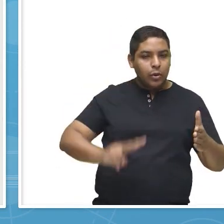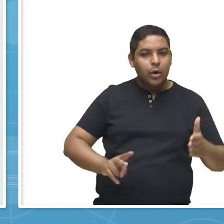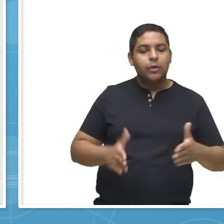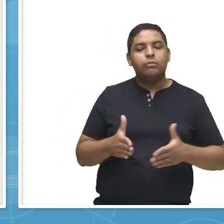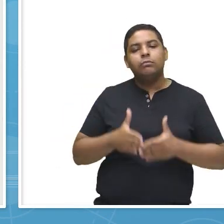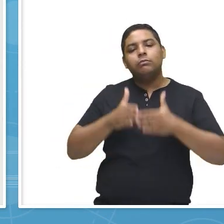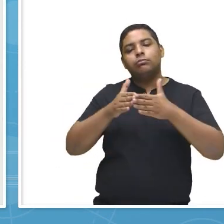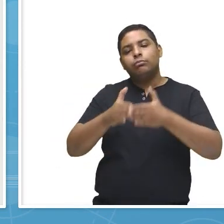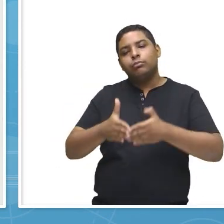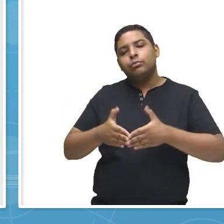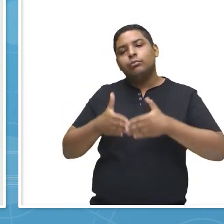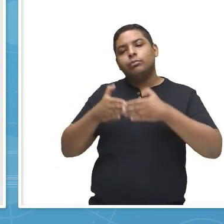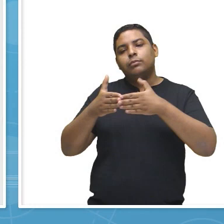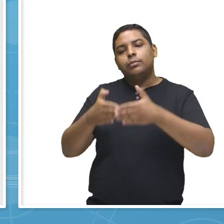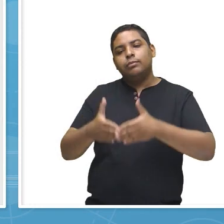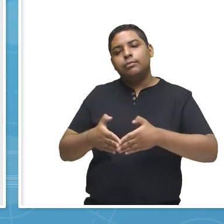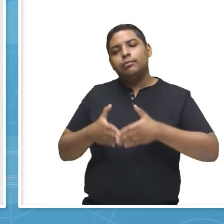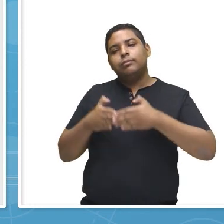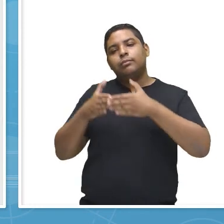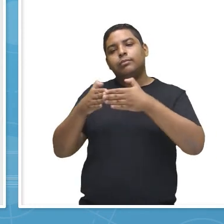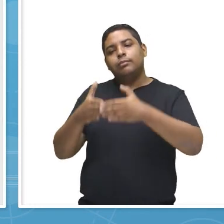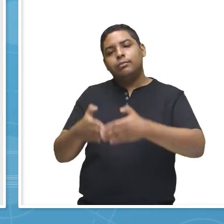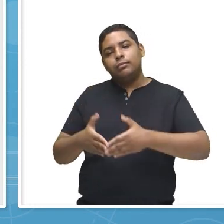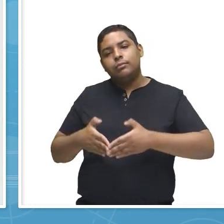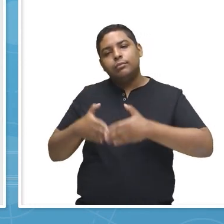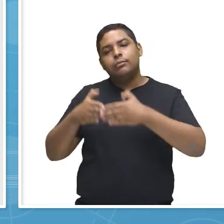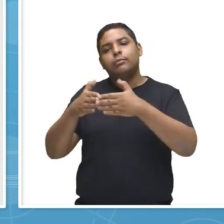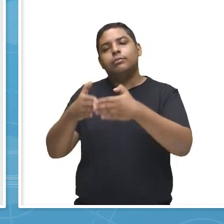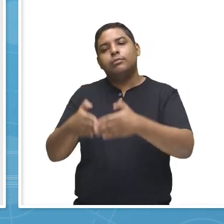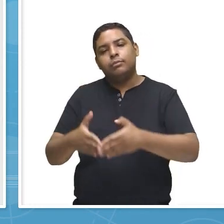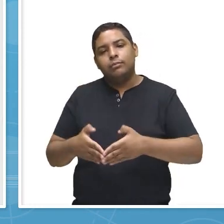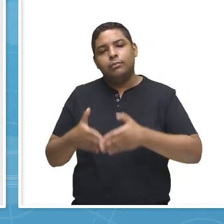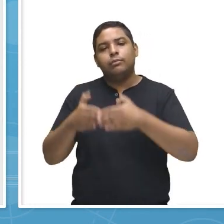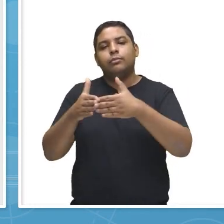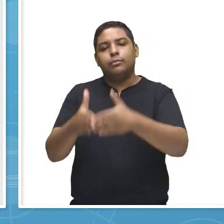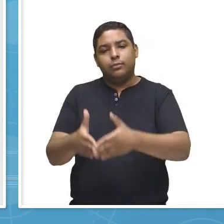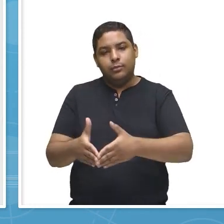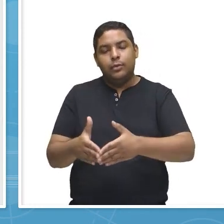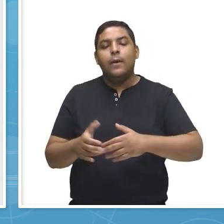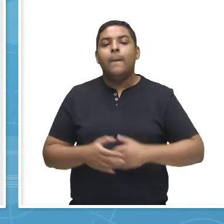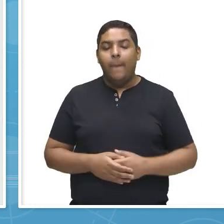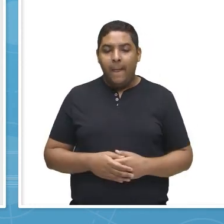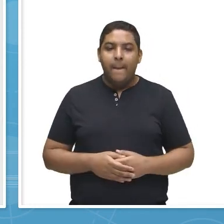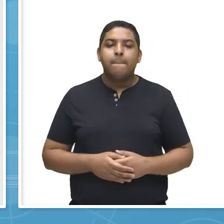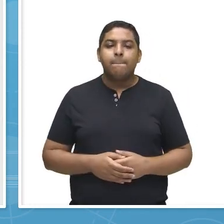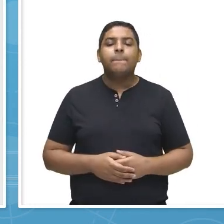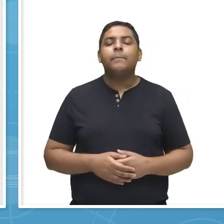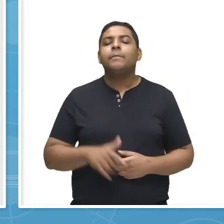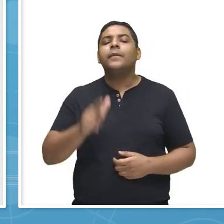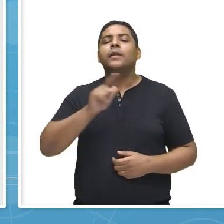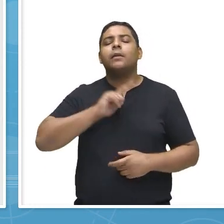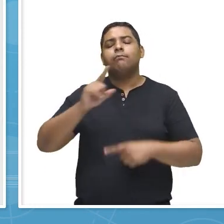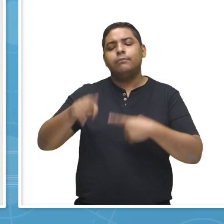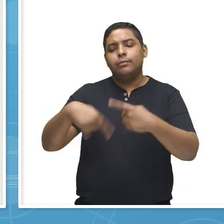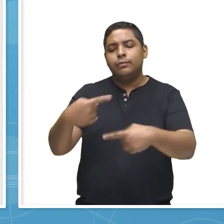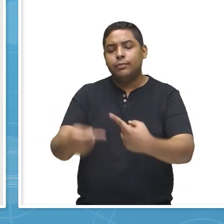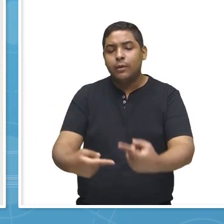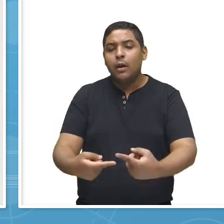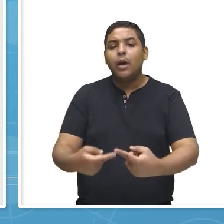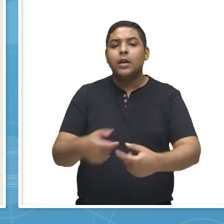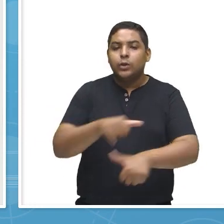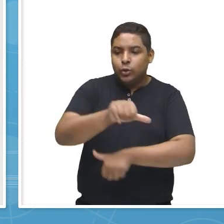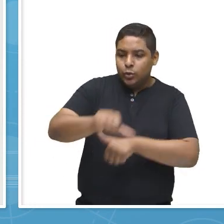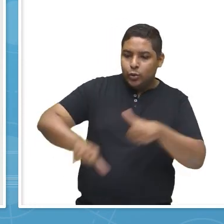chamado de grandes navegações, tá? Isso gerou o quê? Gerou